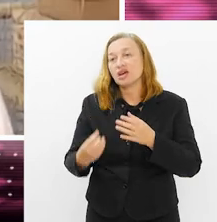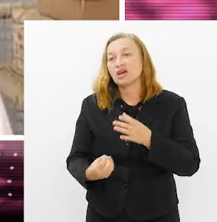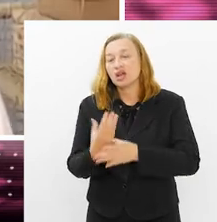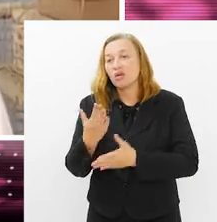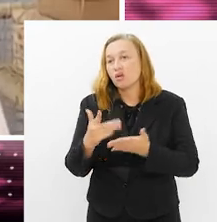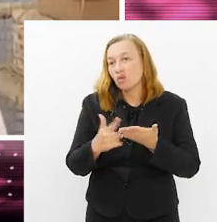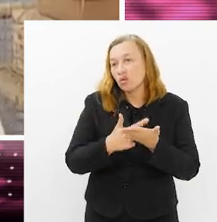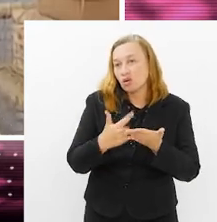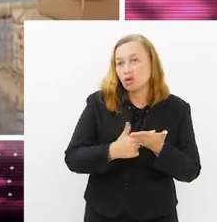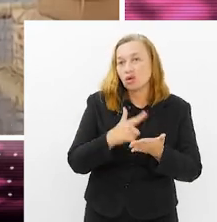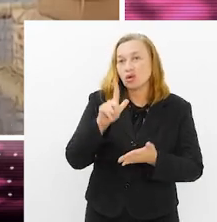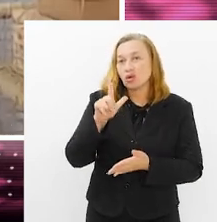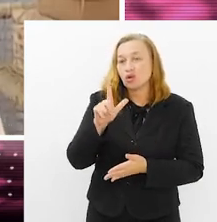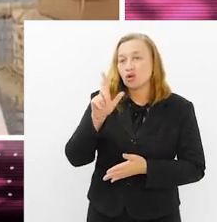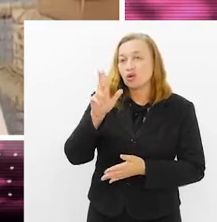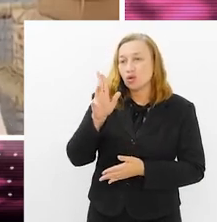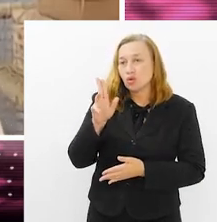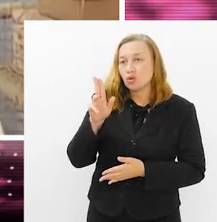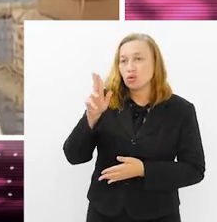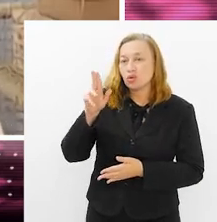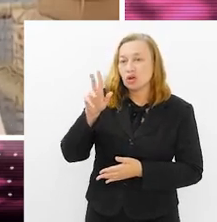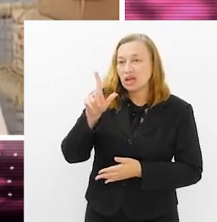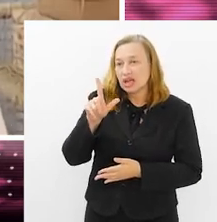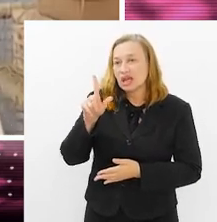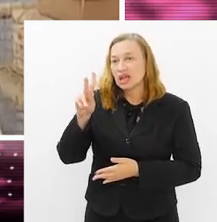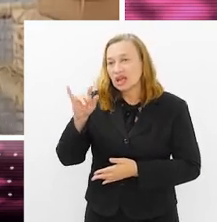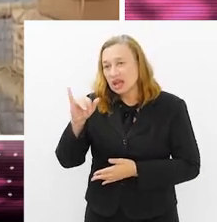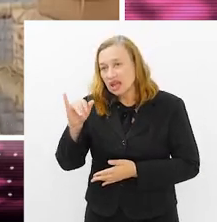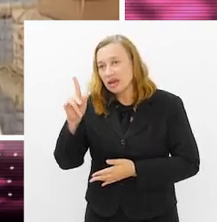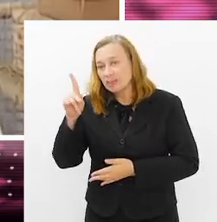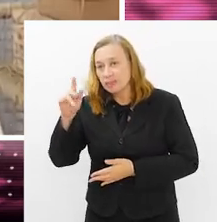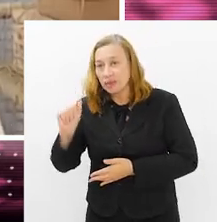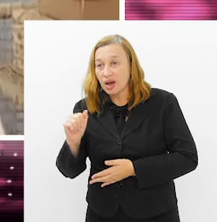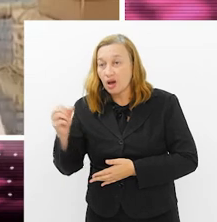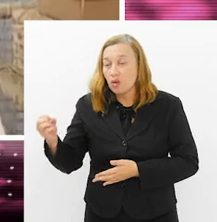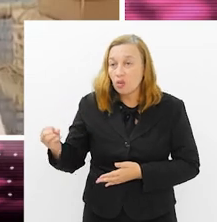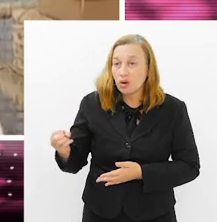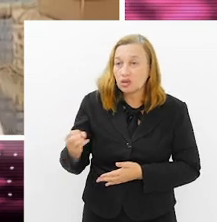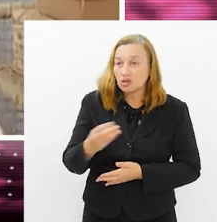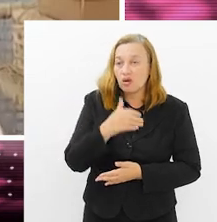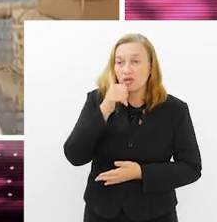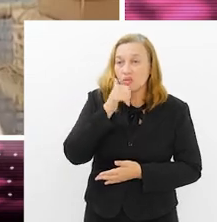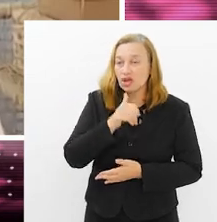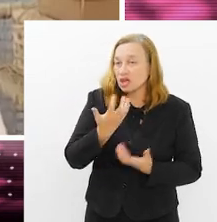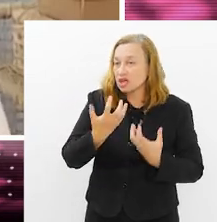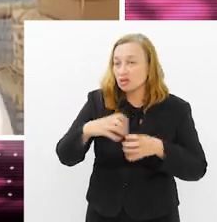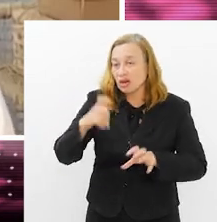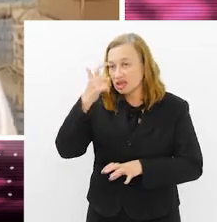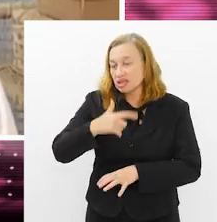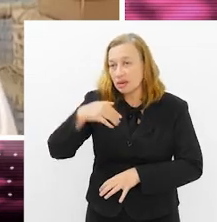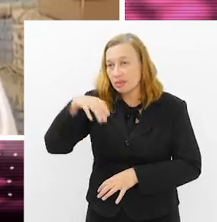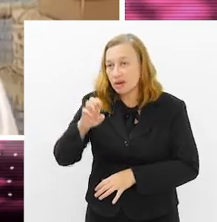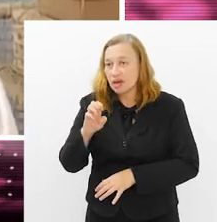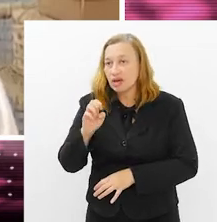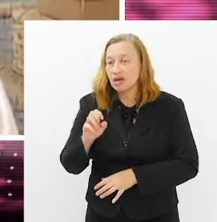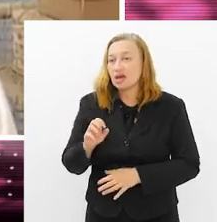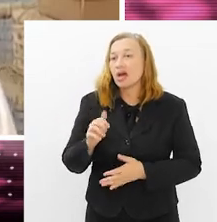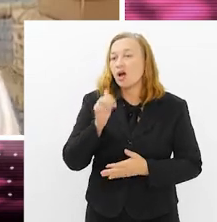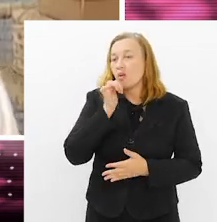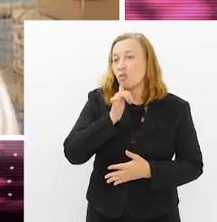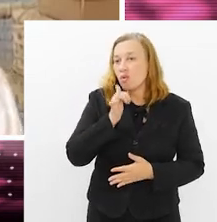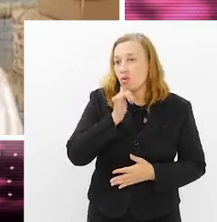queria comentar, esse ano eu lancei o livro que chama Nulipa, Uma Nova Perspectiva sobre a Não Maternidade, que é